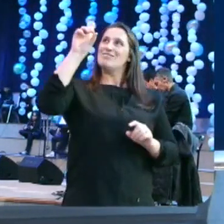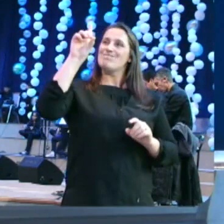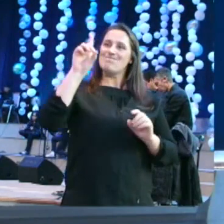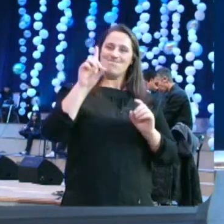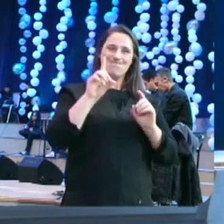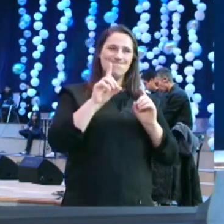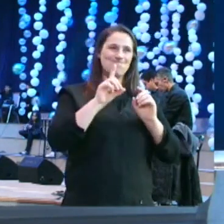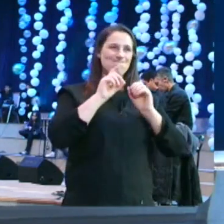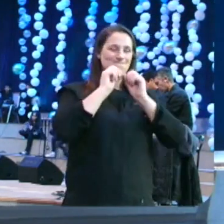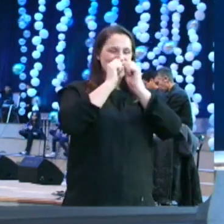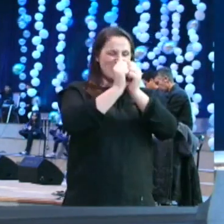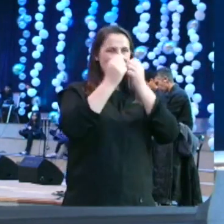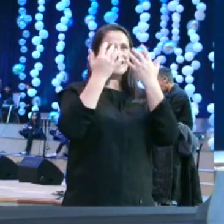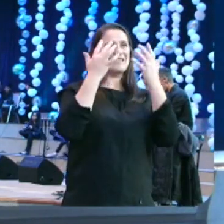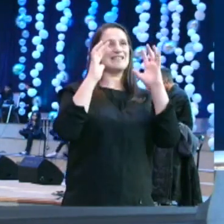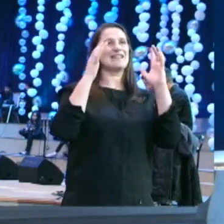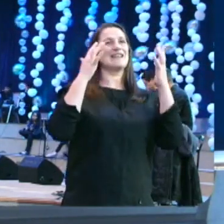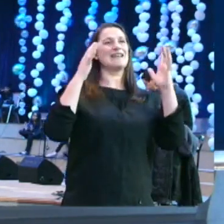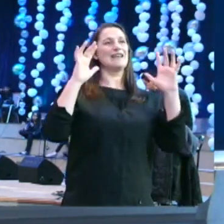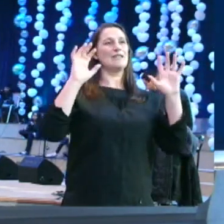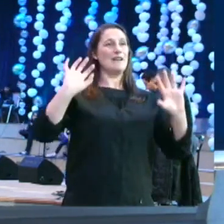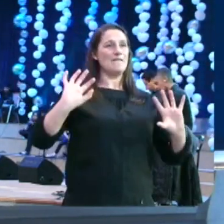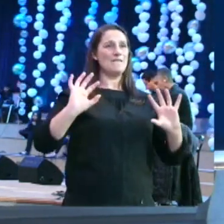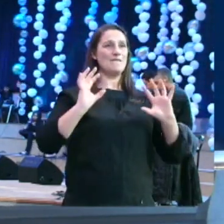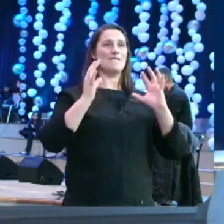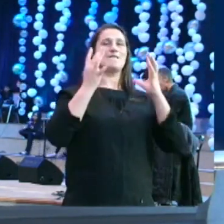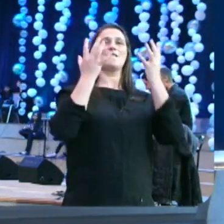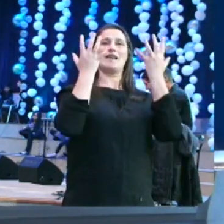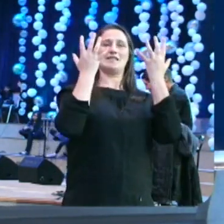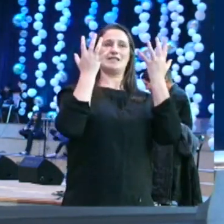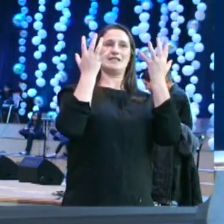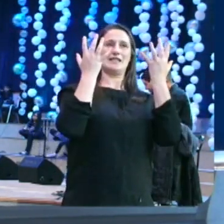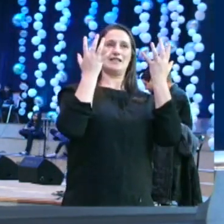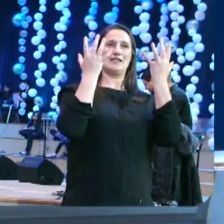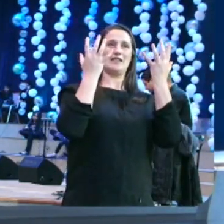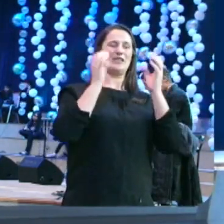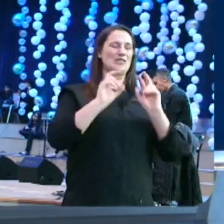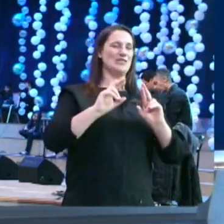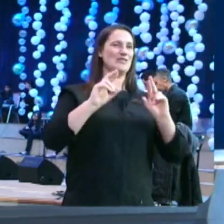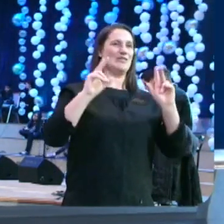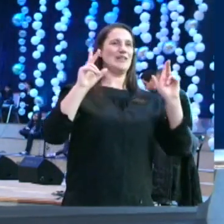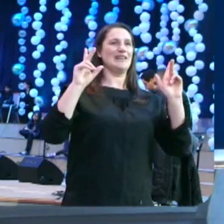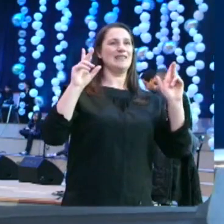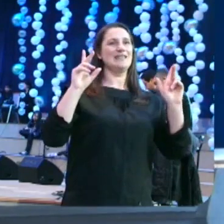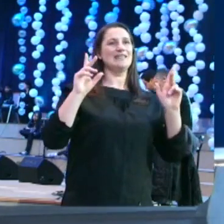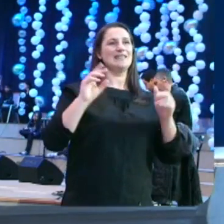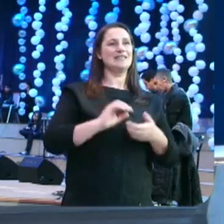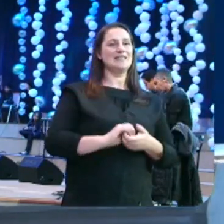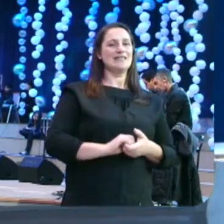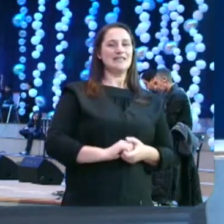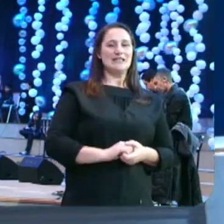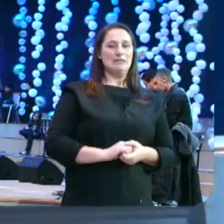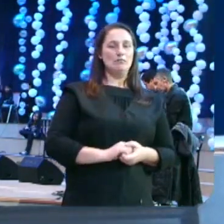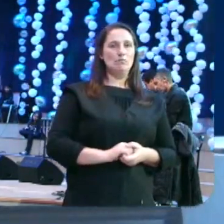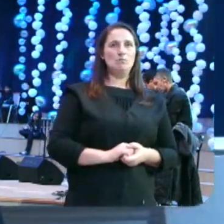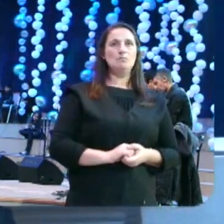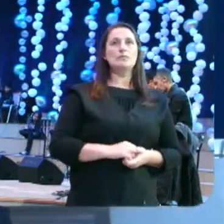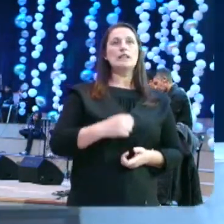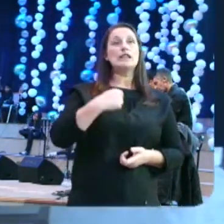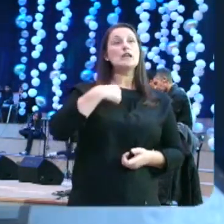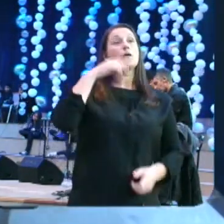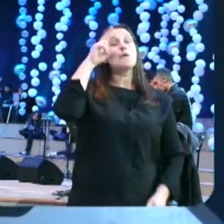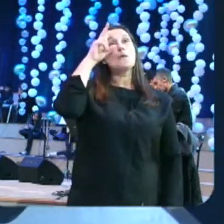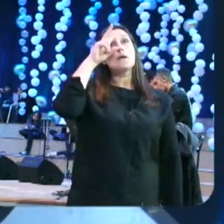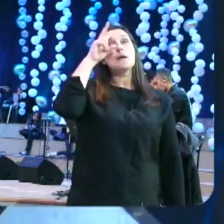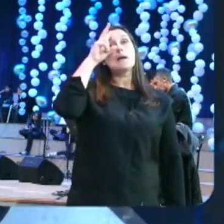gente celebra juntos, e a festa tem outro sabor. Eu me lembro que